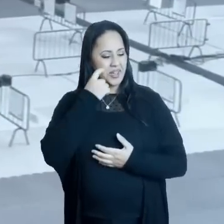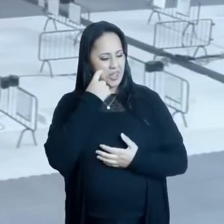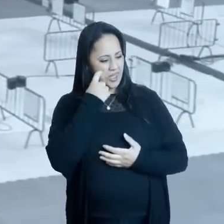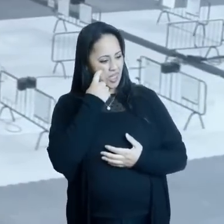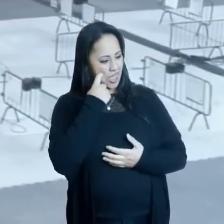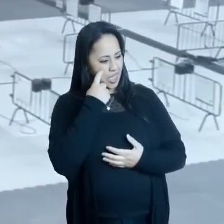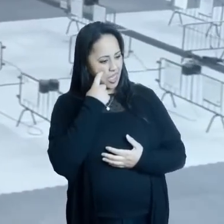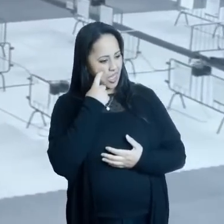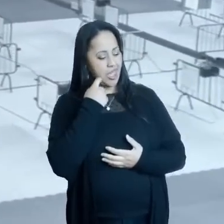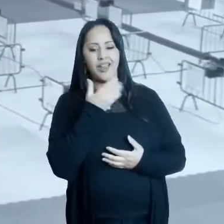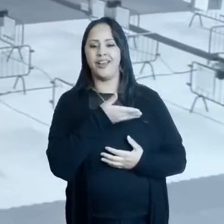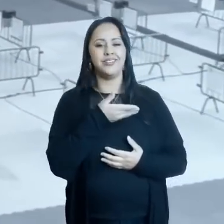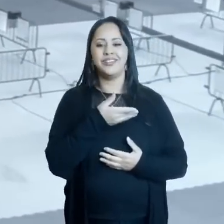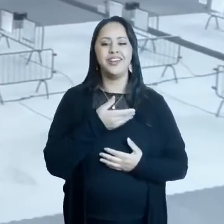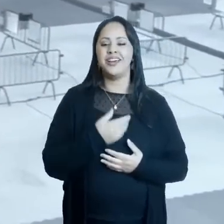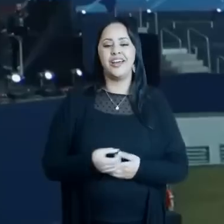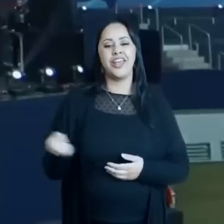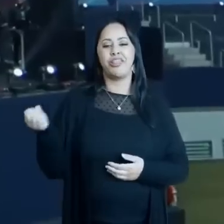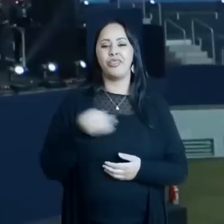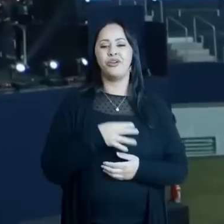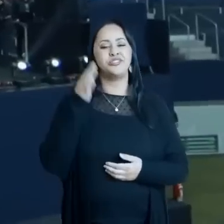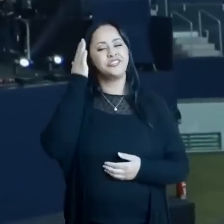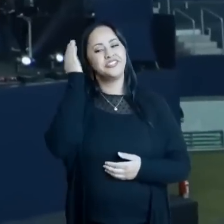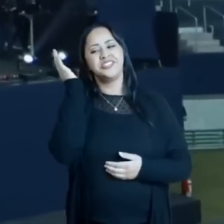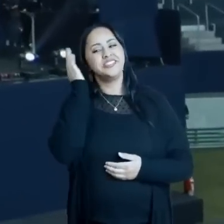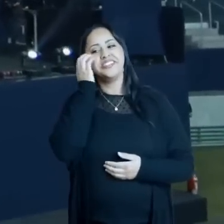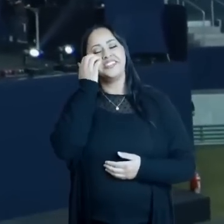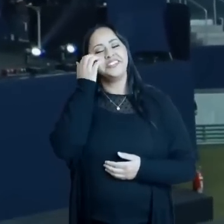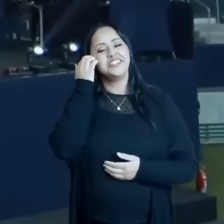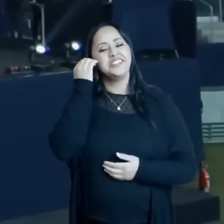o modelo é aramaico. A gente, né, vai tentar colocar na tela.